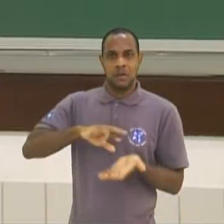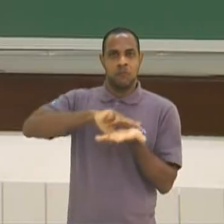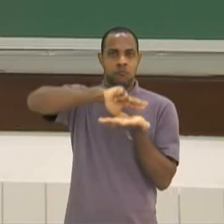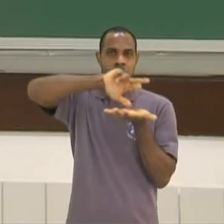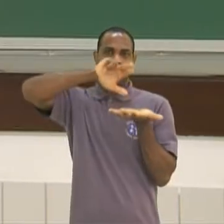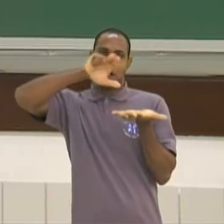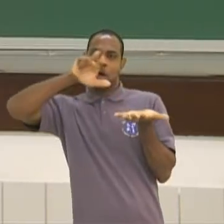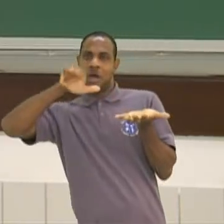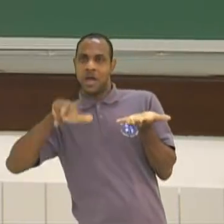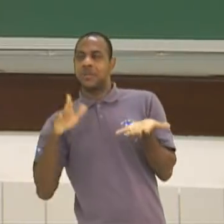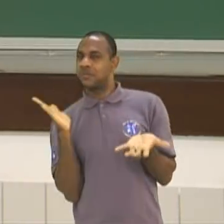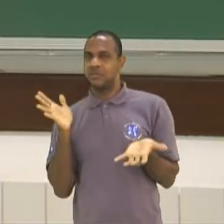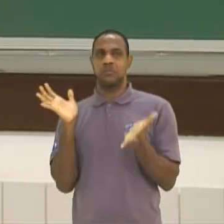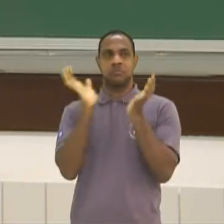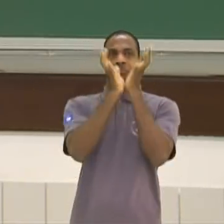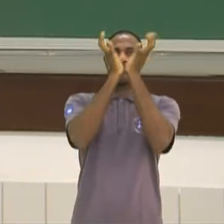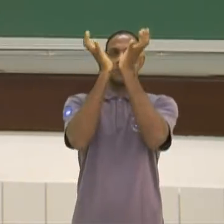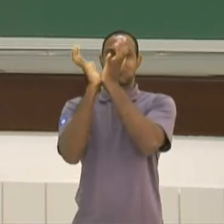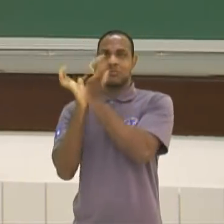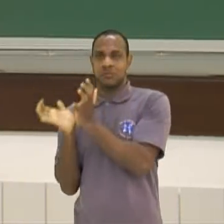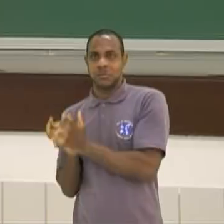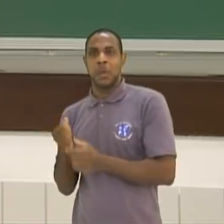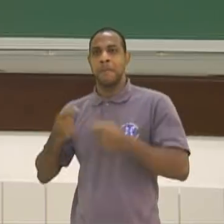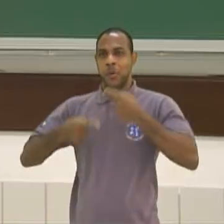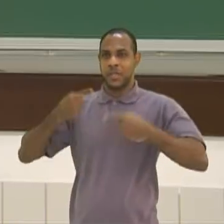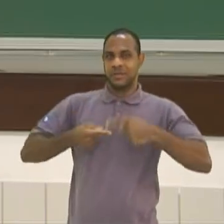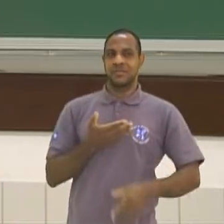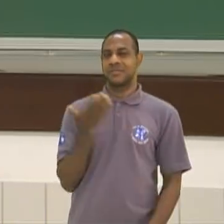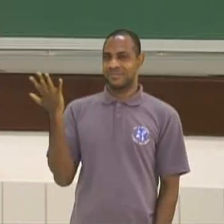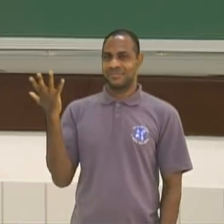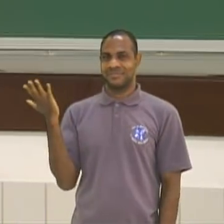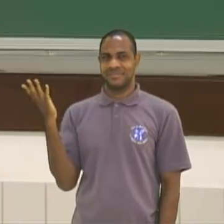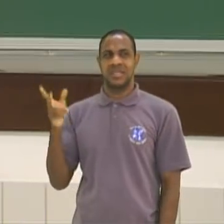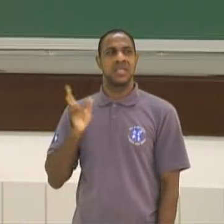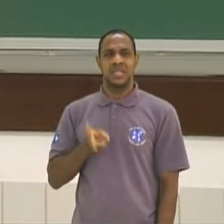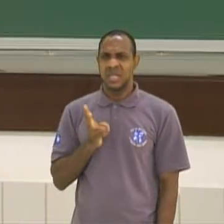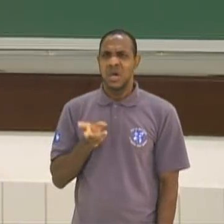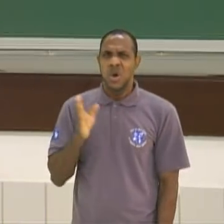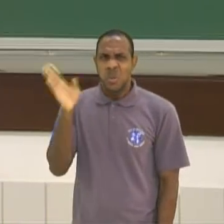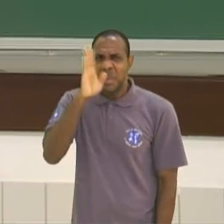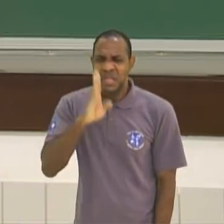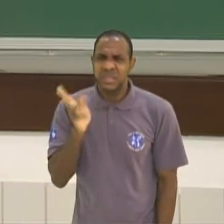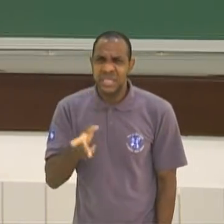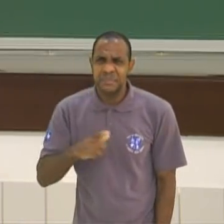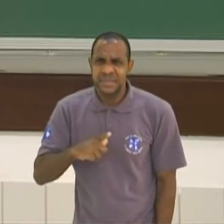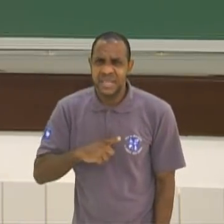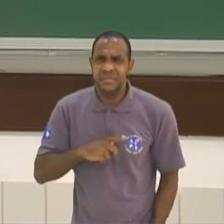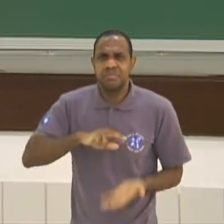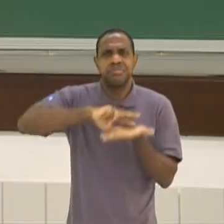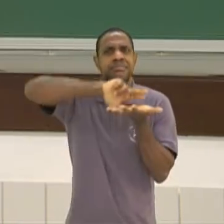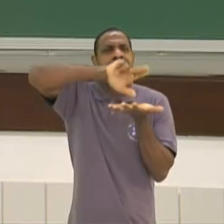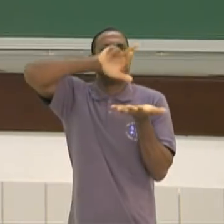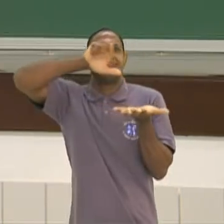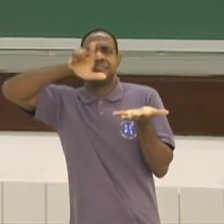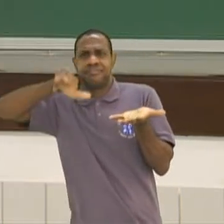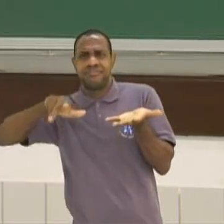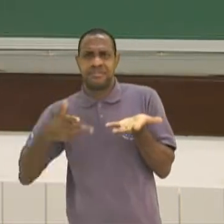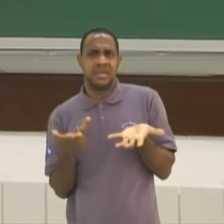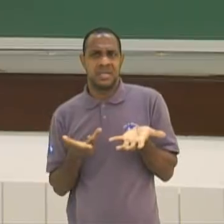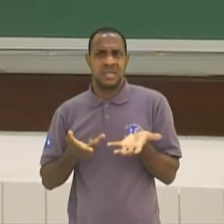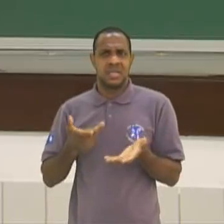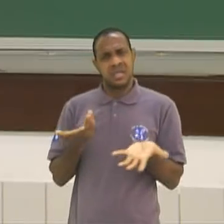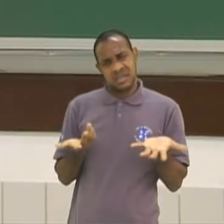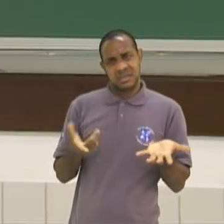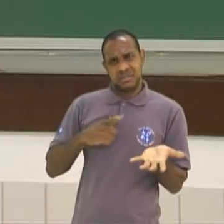essa variedade de partidos políticos como tem atualmente? Sempre teve? Sempre? Não, né? Lembra